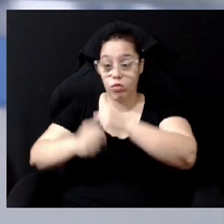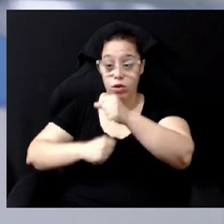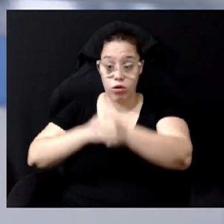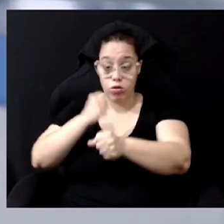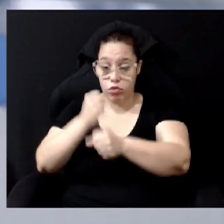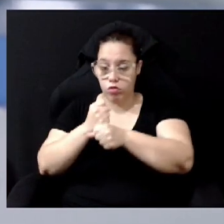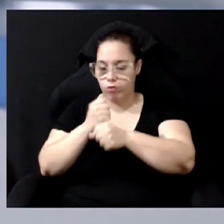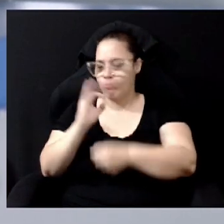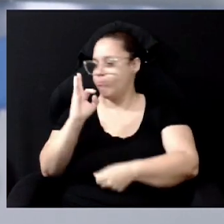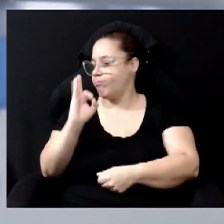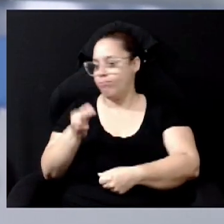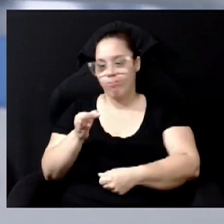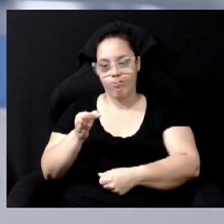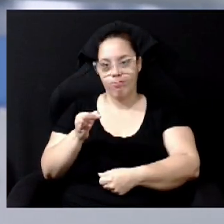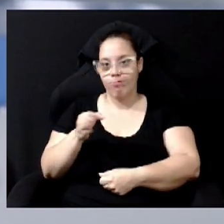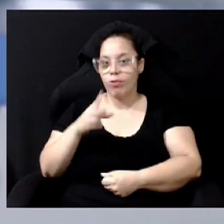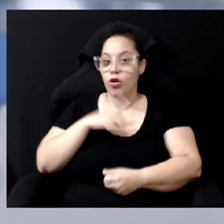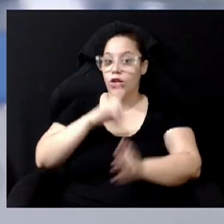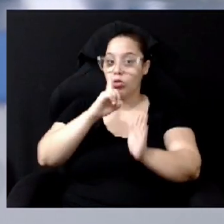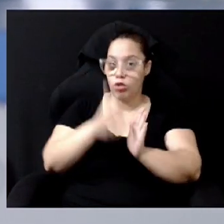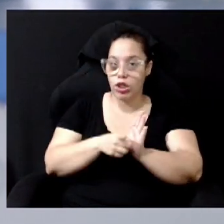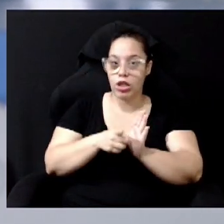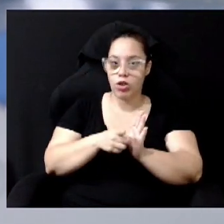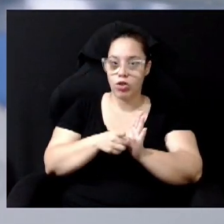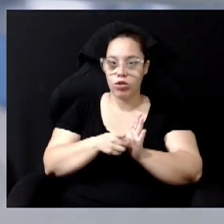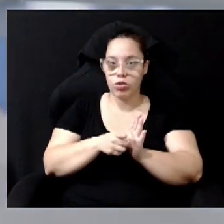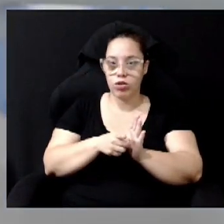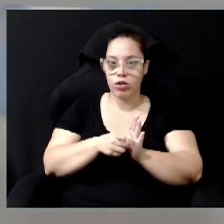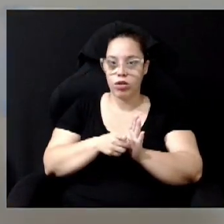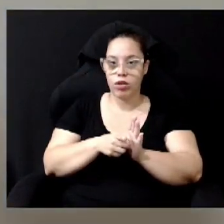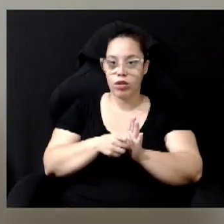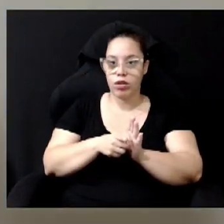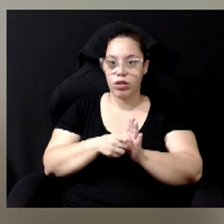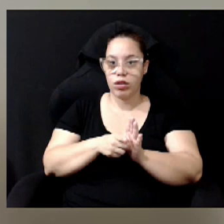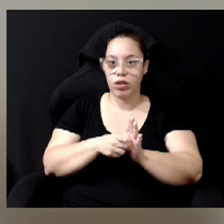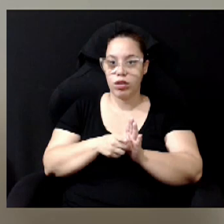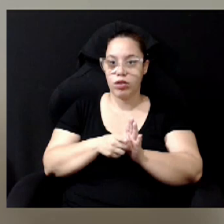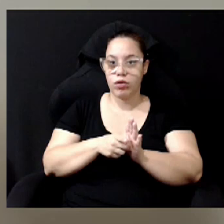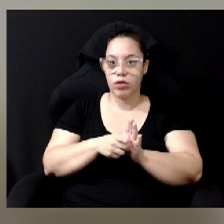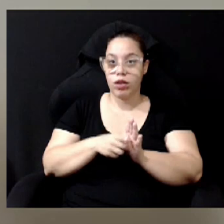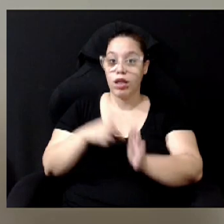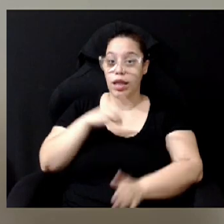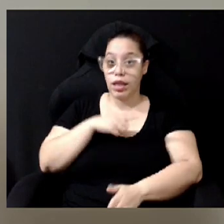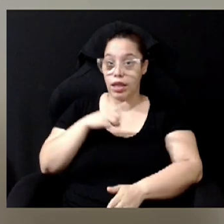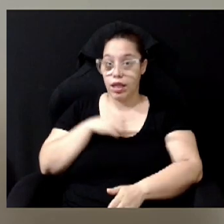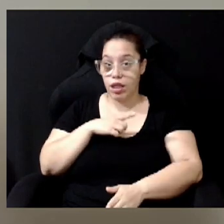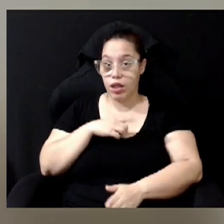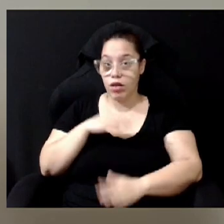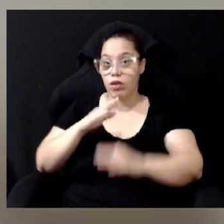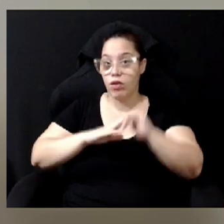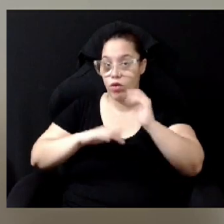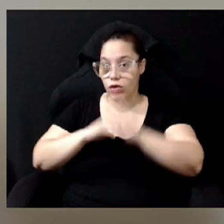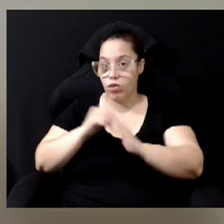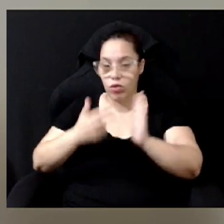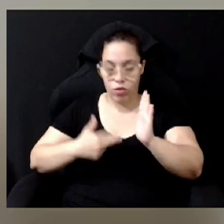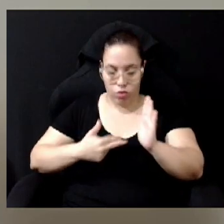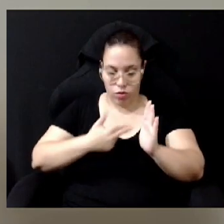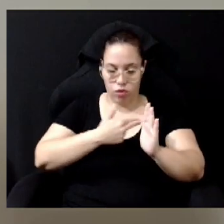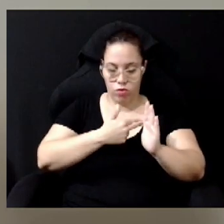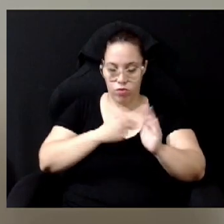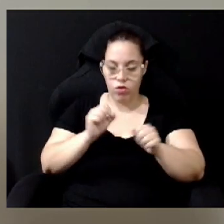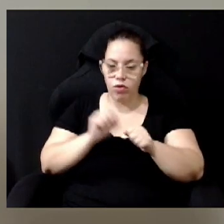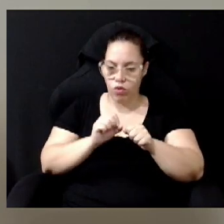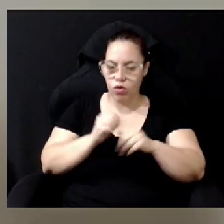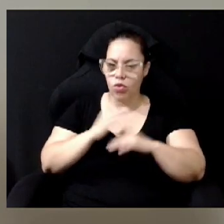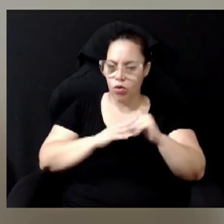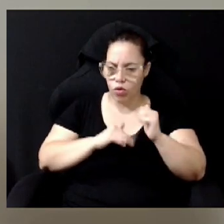para se ter o diagnóstico, e quem descobriu, tem estenose aórtica, tem que operar, tem que fazer o tratamento de troca